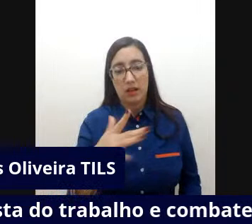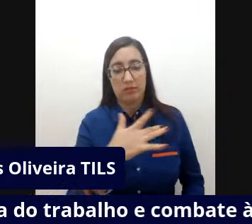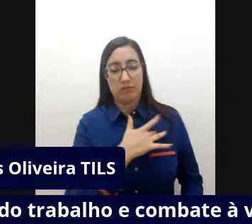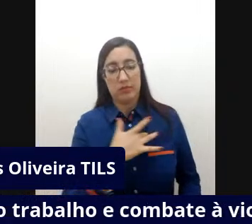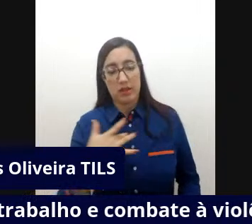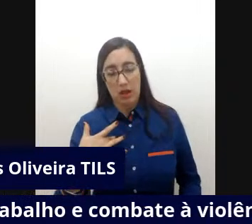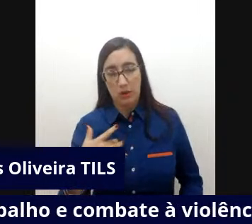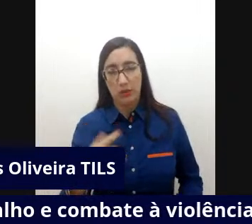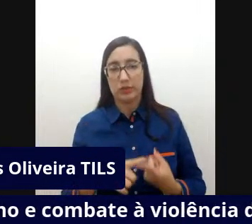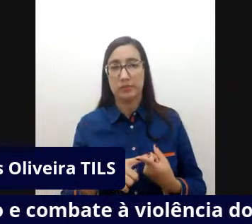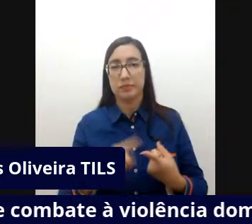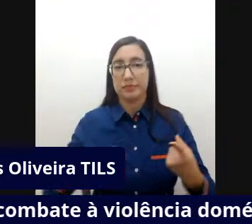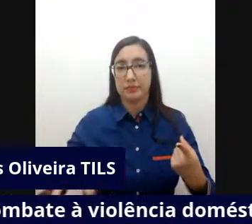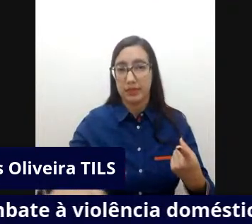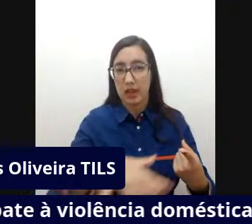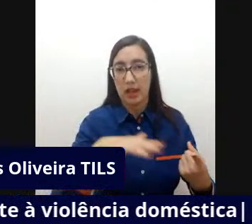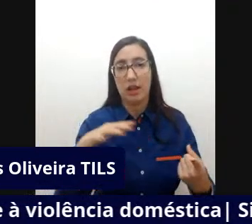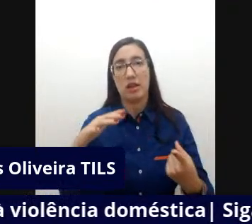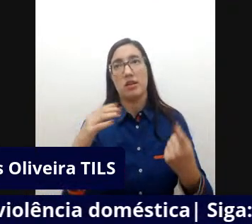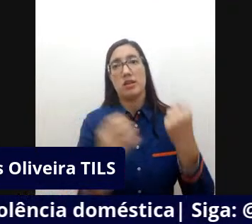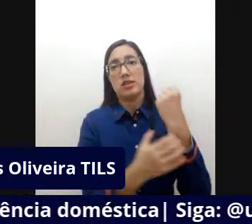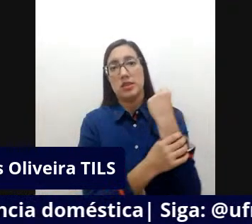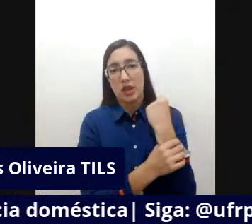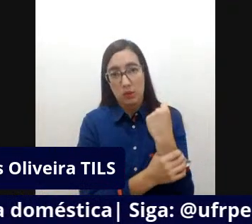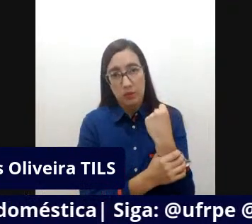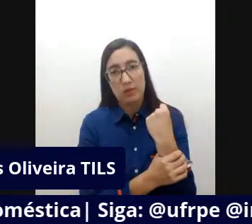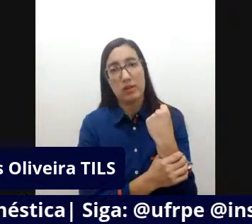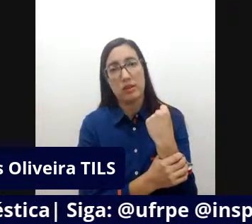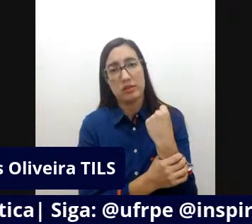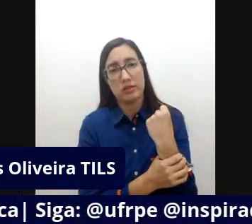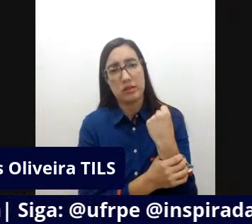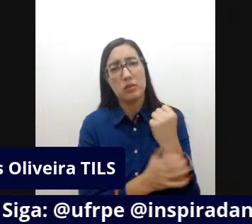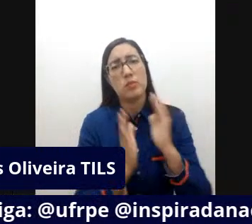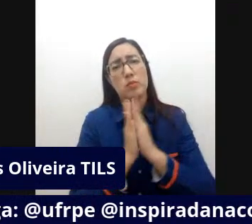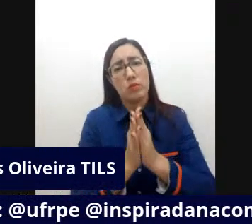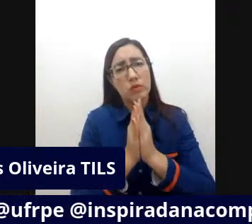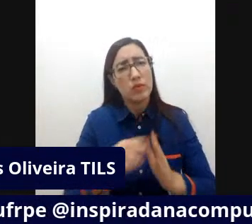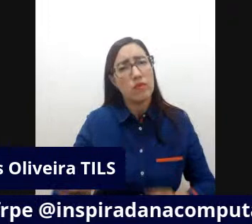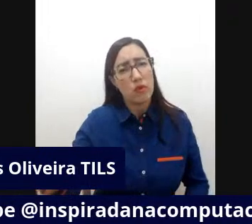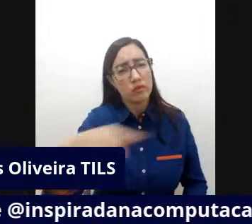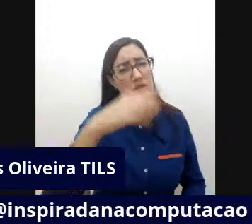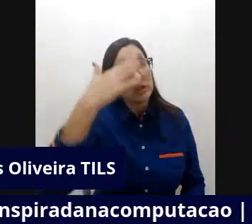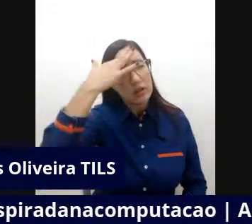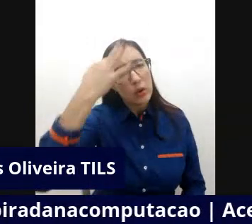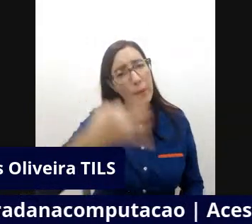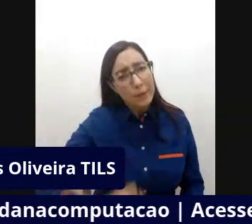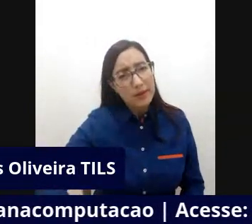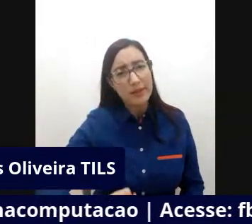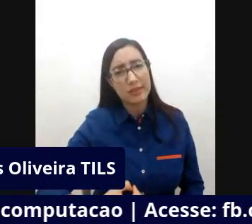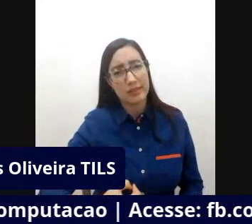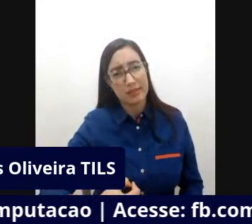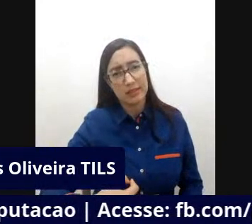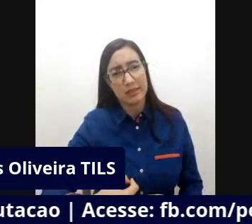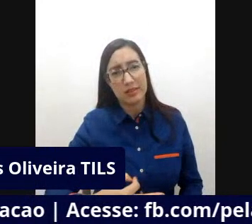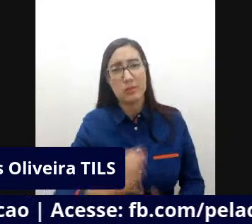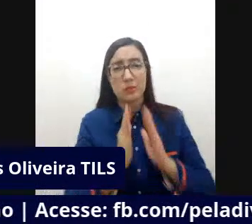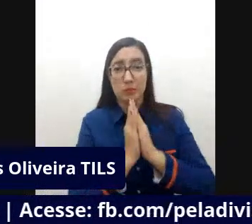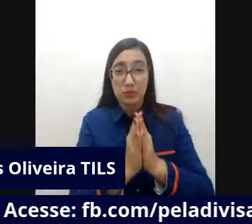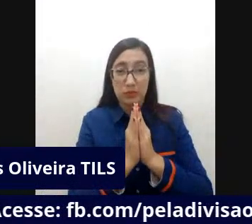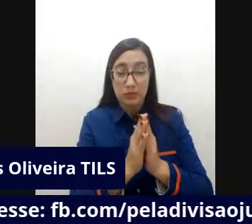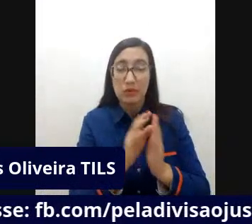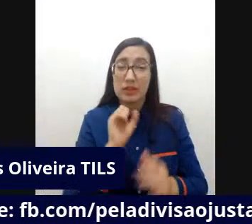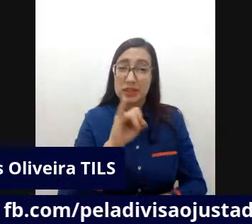consciência e deixem a trabalhadora doméstica em casa, aqueles que estão tudo certinho, né, carteira assinada, registrada, é social